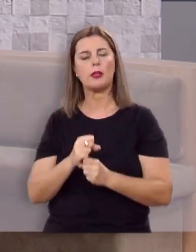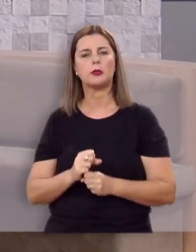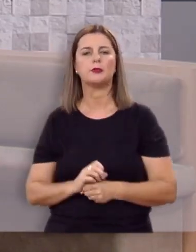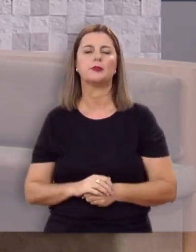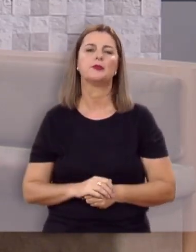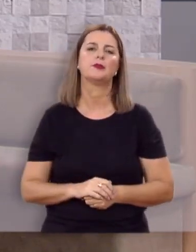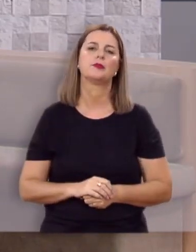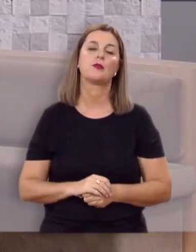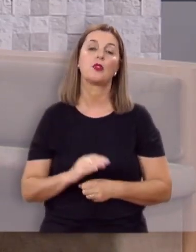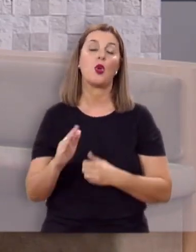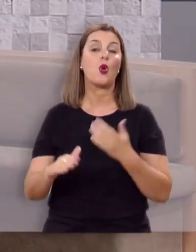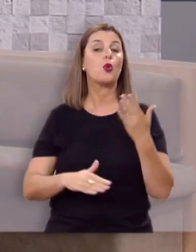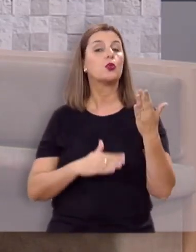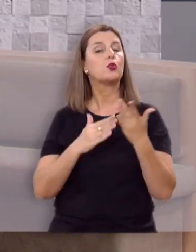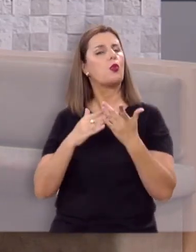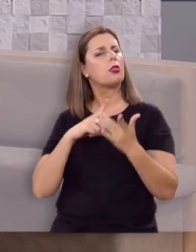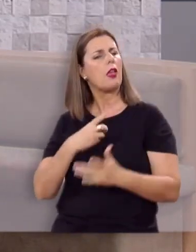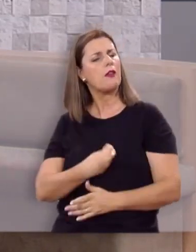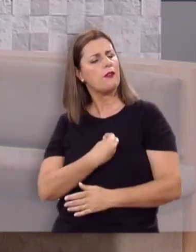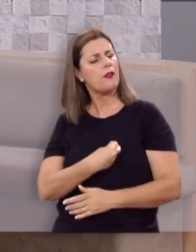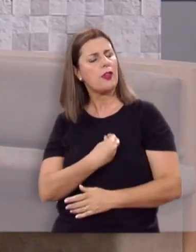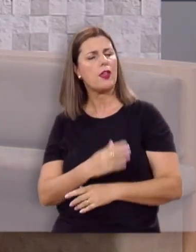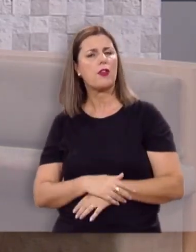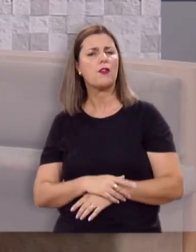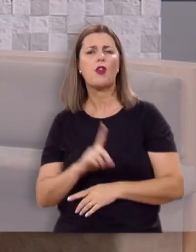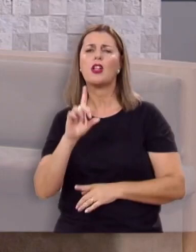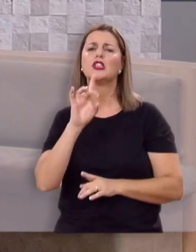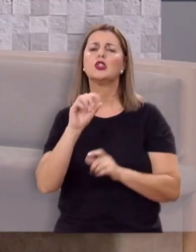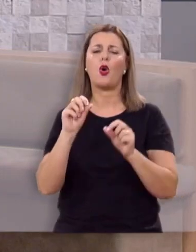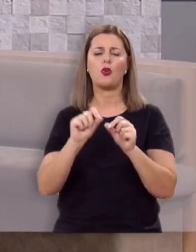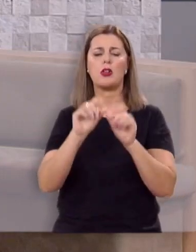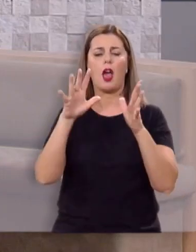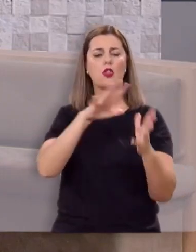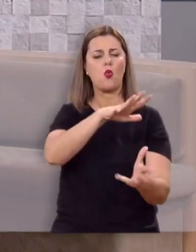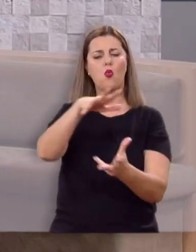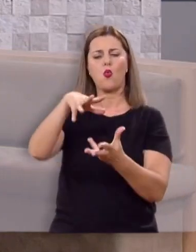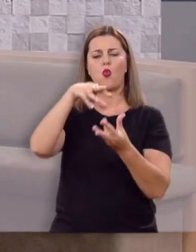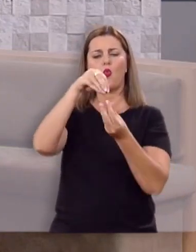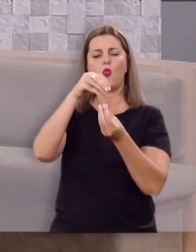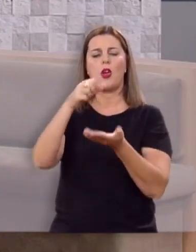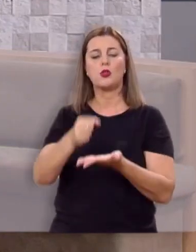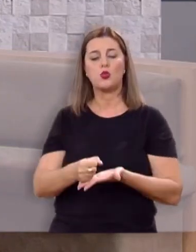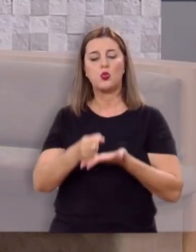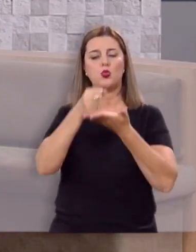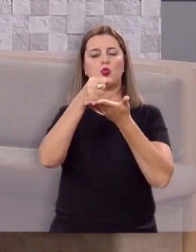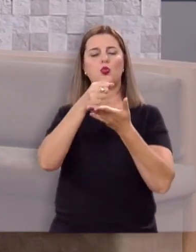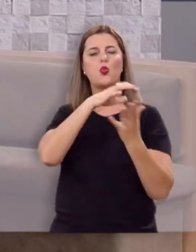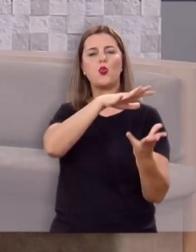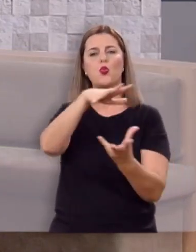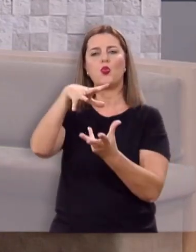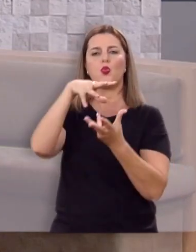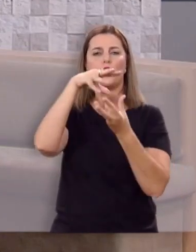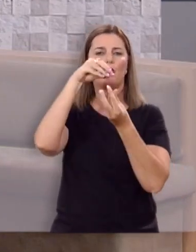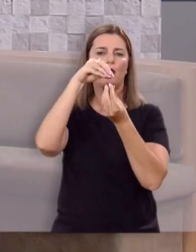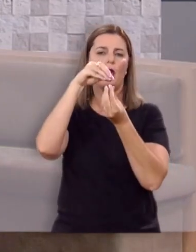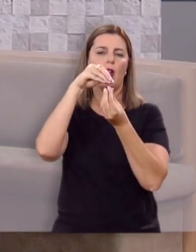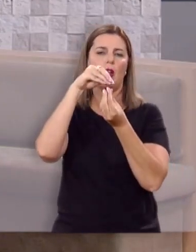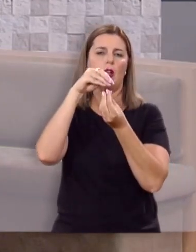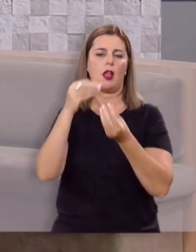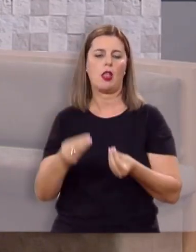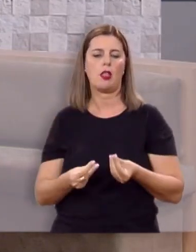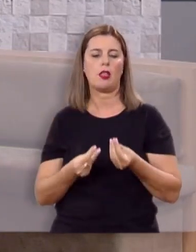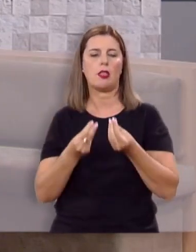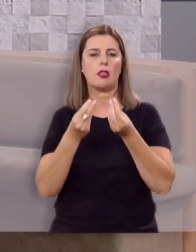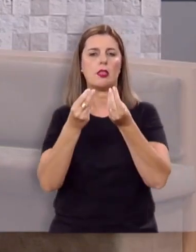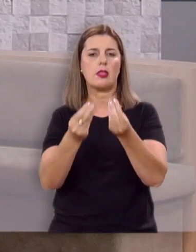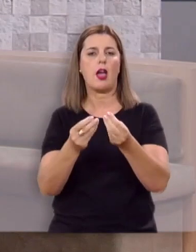poder. Nele tudo subsiste. Ele não apenas é o criador do universo, ele é o sustentador do universo.